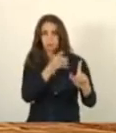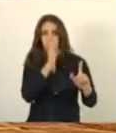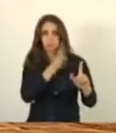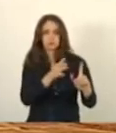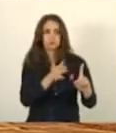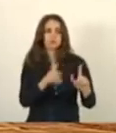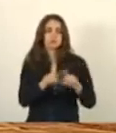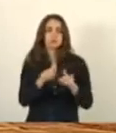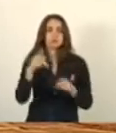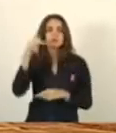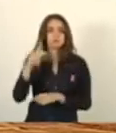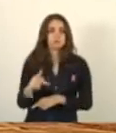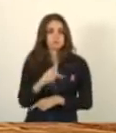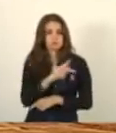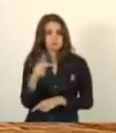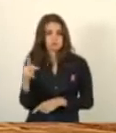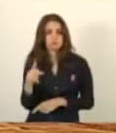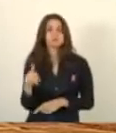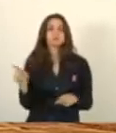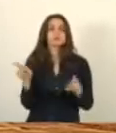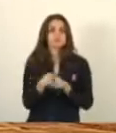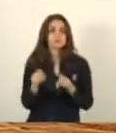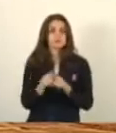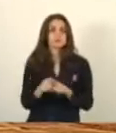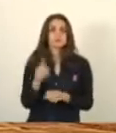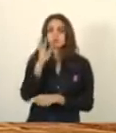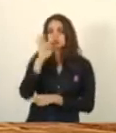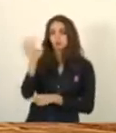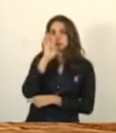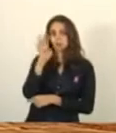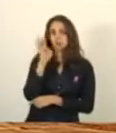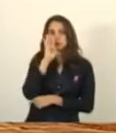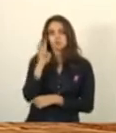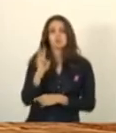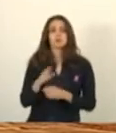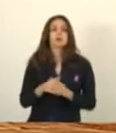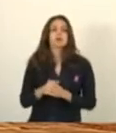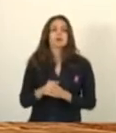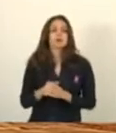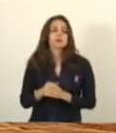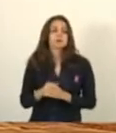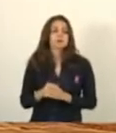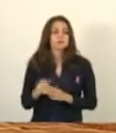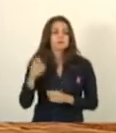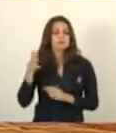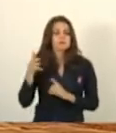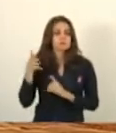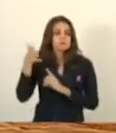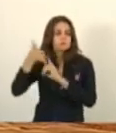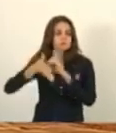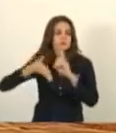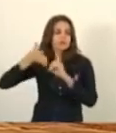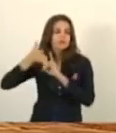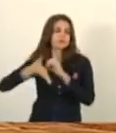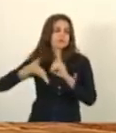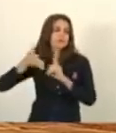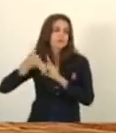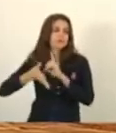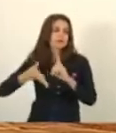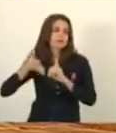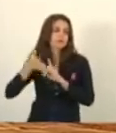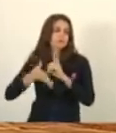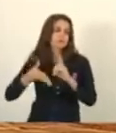ao Papa João Paulo II também, que foi criticado veementemente por um discurso raso,